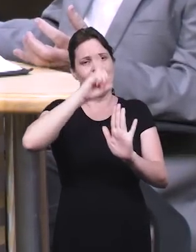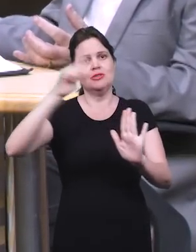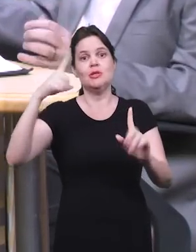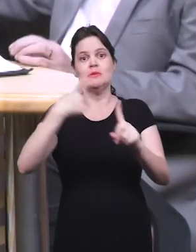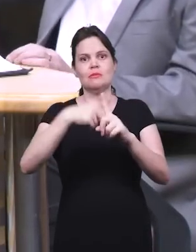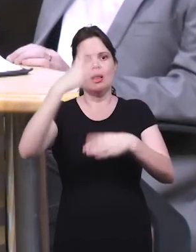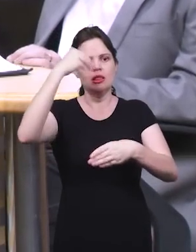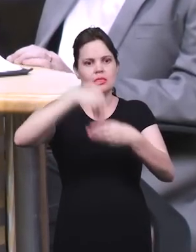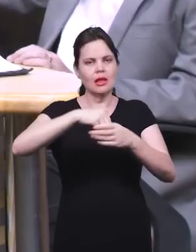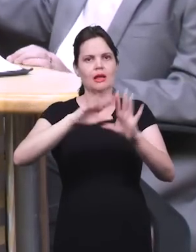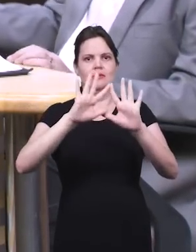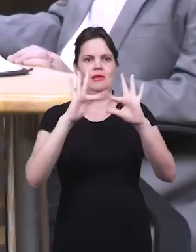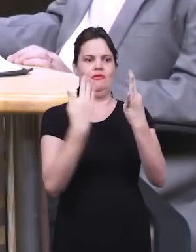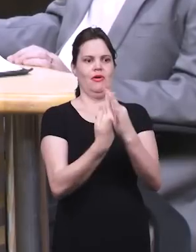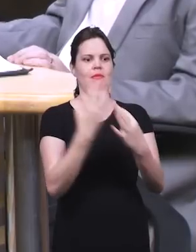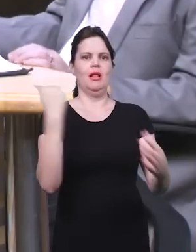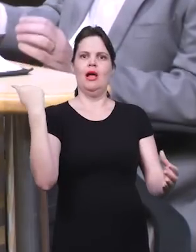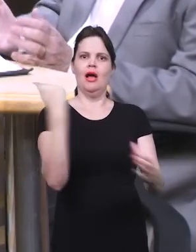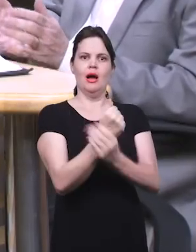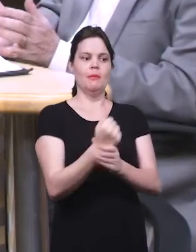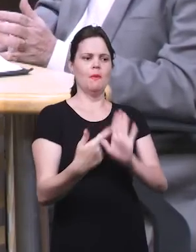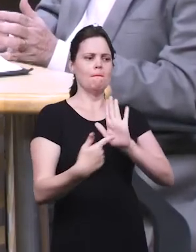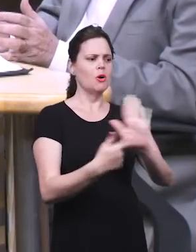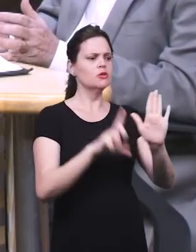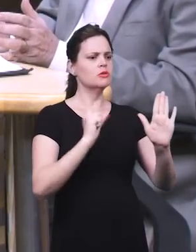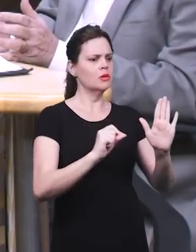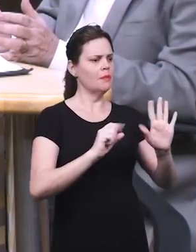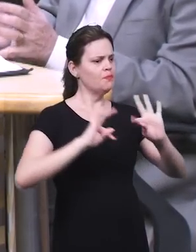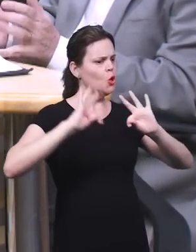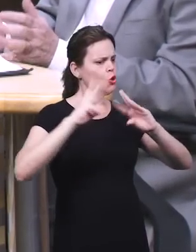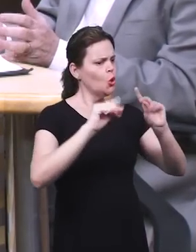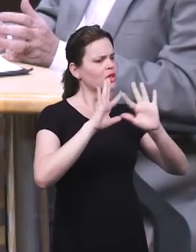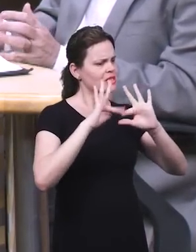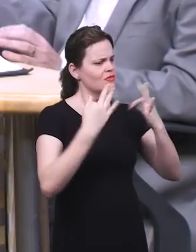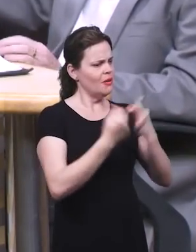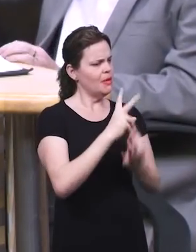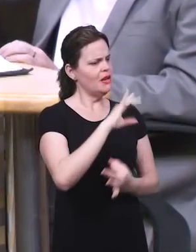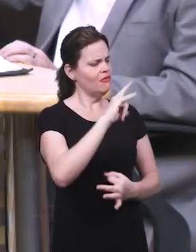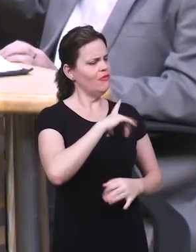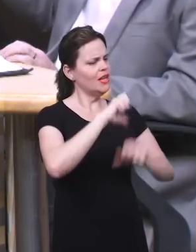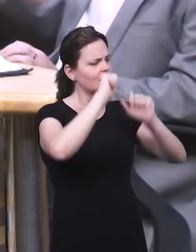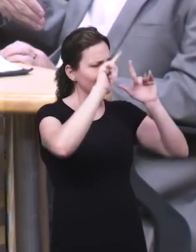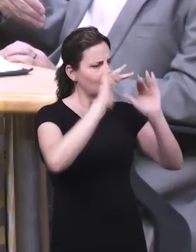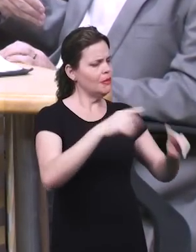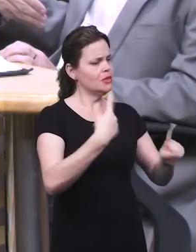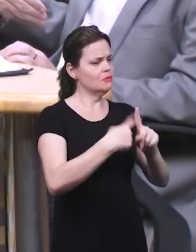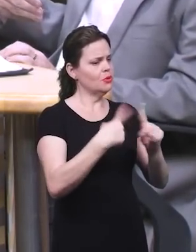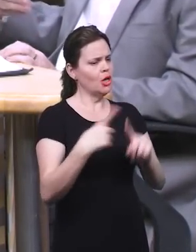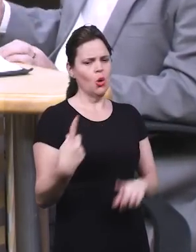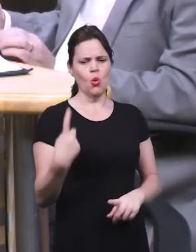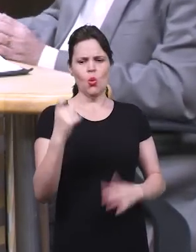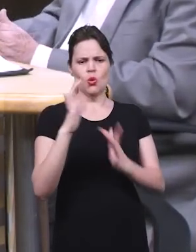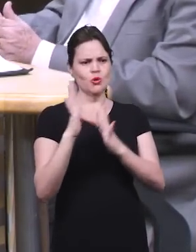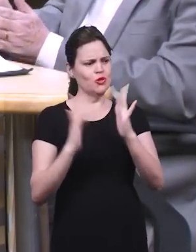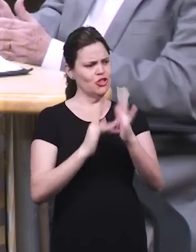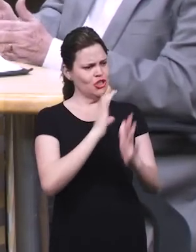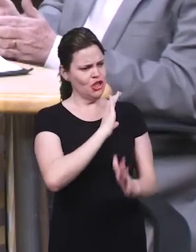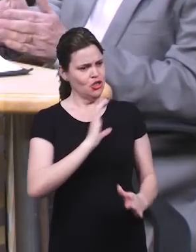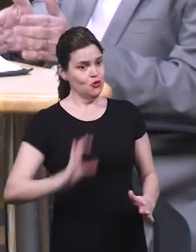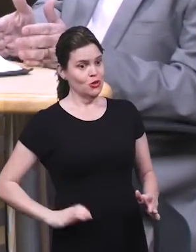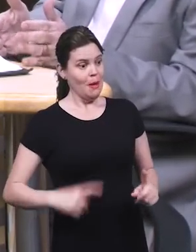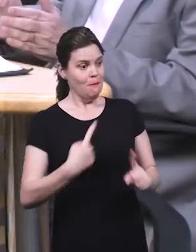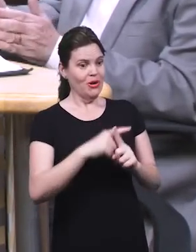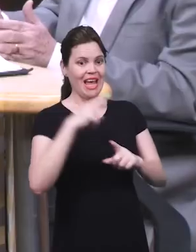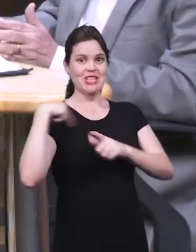de Abraão, e o texto que o Fernando leu, em ti serão benditas todas as famílias. Por quê? Porque em Cristo Jesus, que